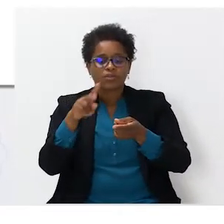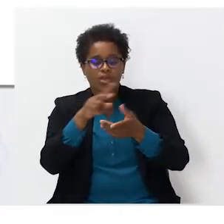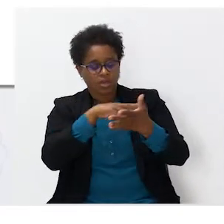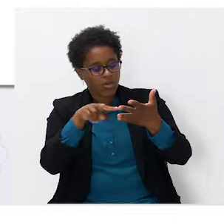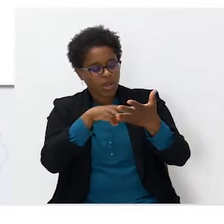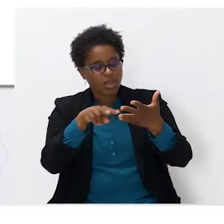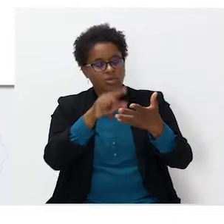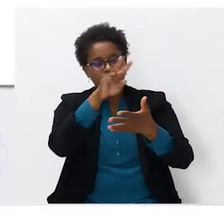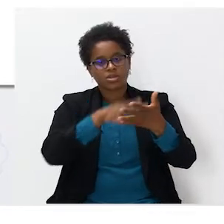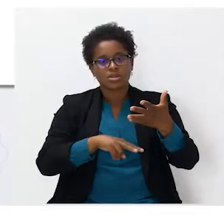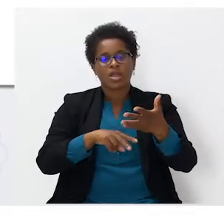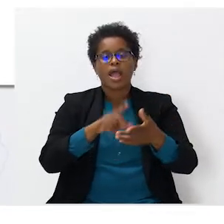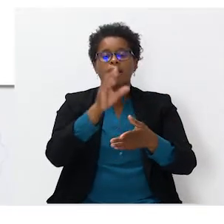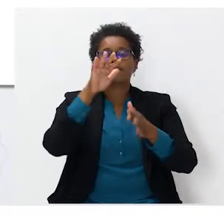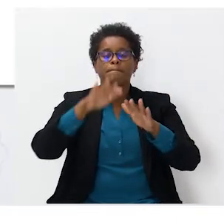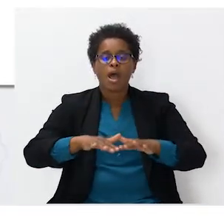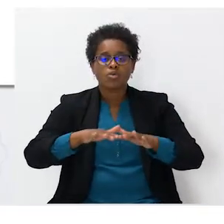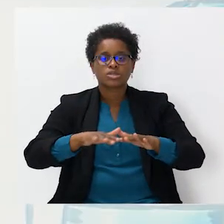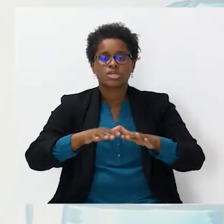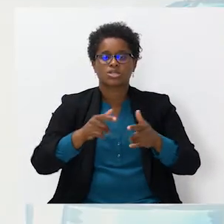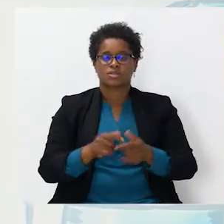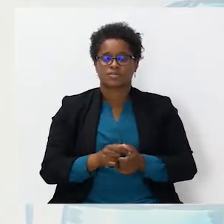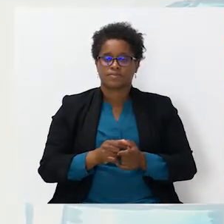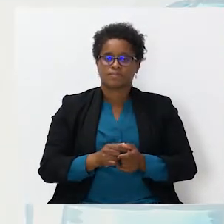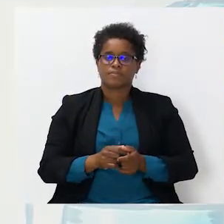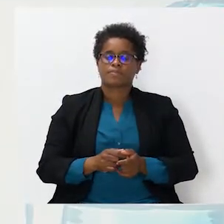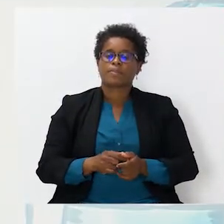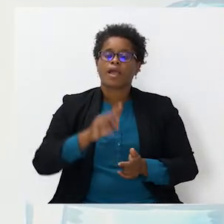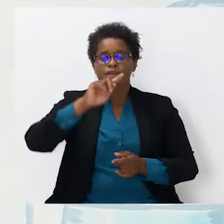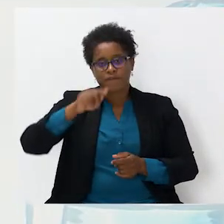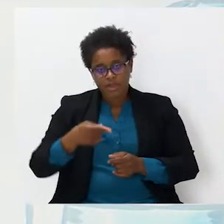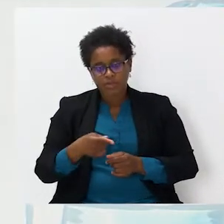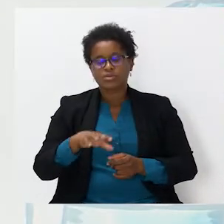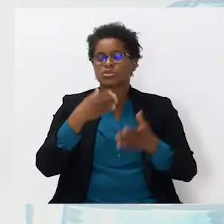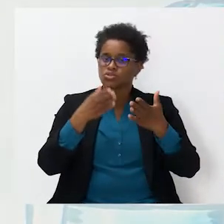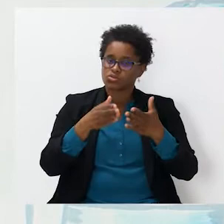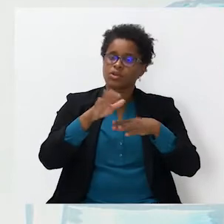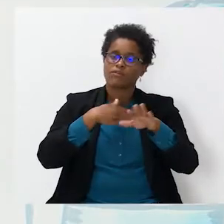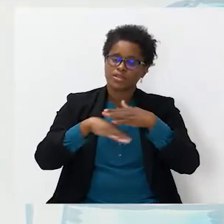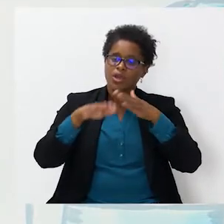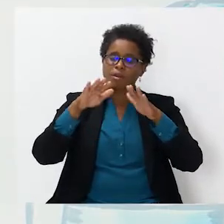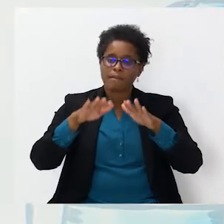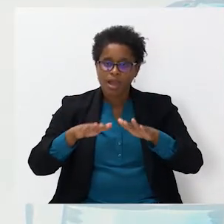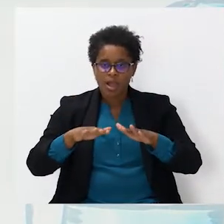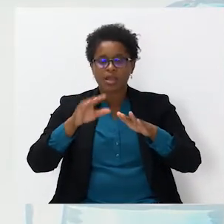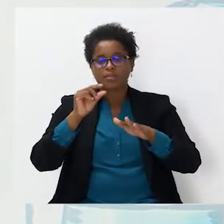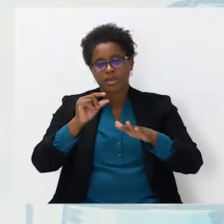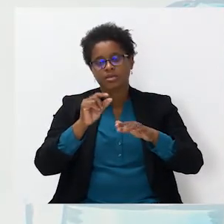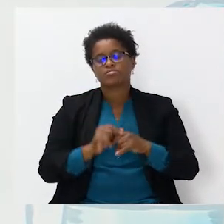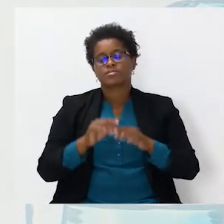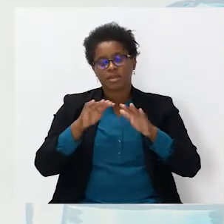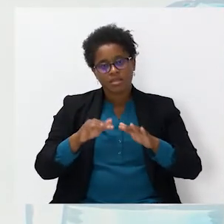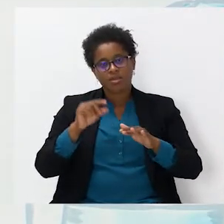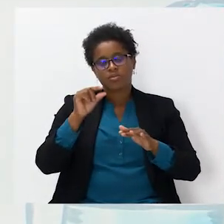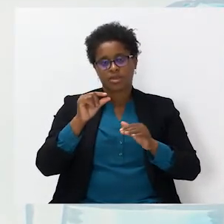um texto. As pausas, não é? A vírgula permite-nos fazer uma pausa, descansamos um